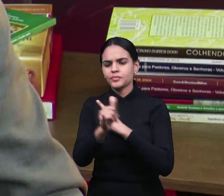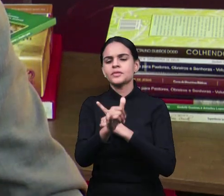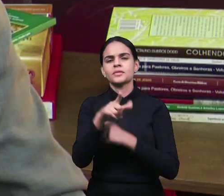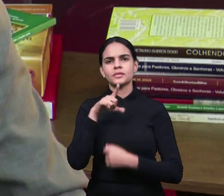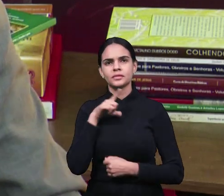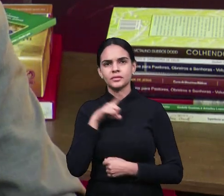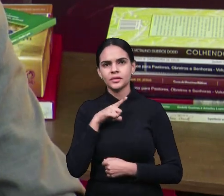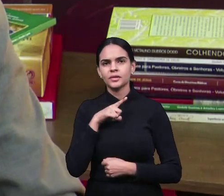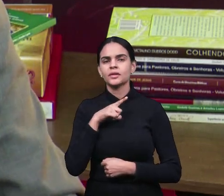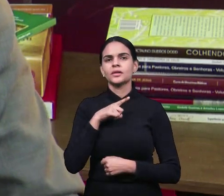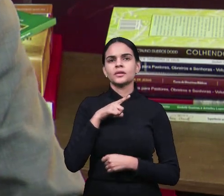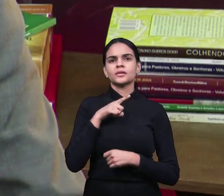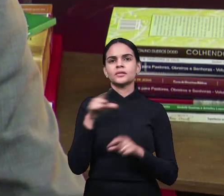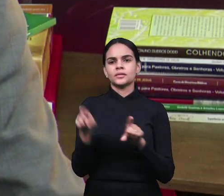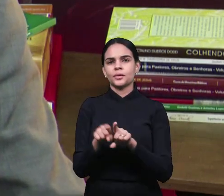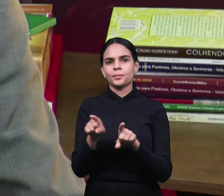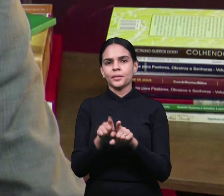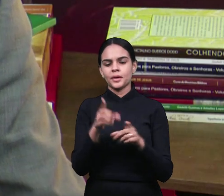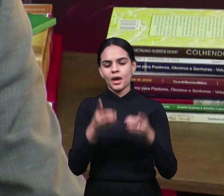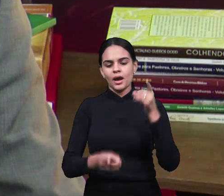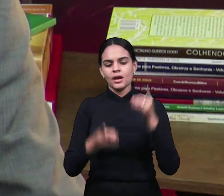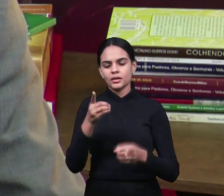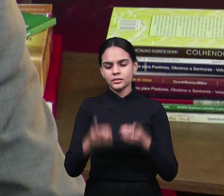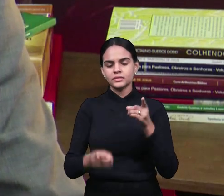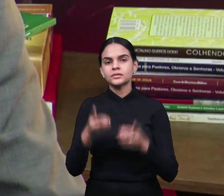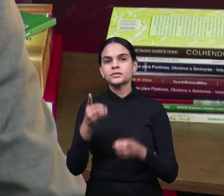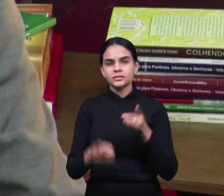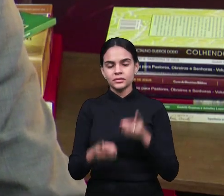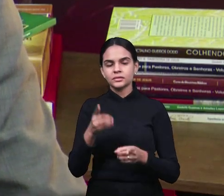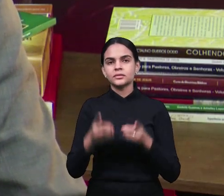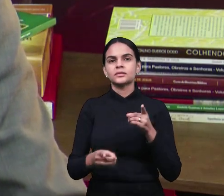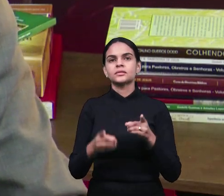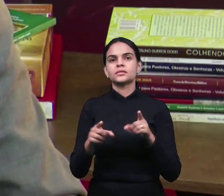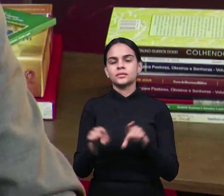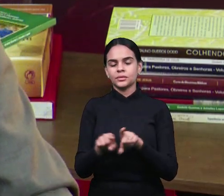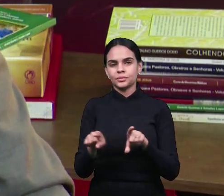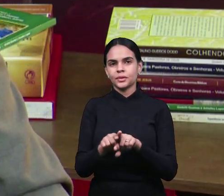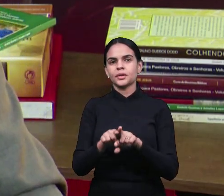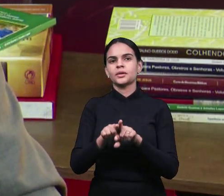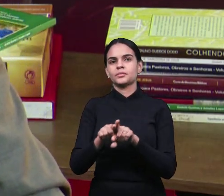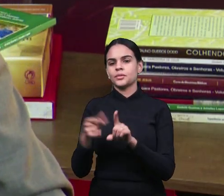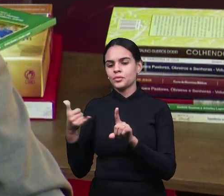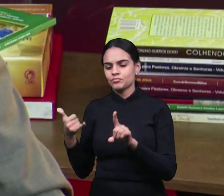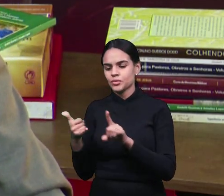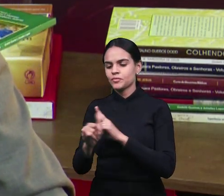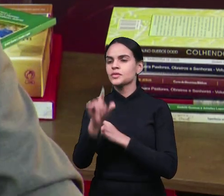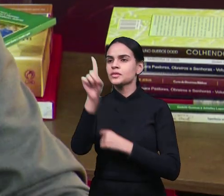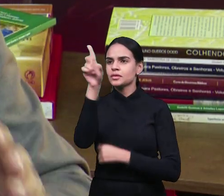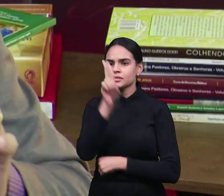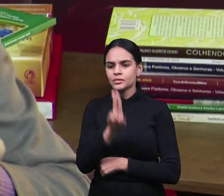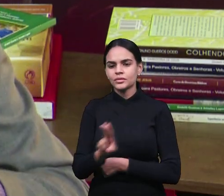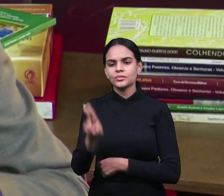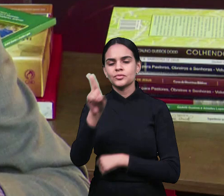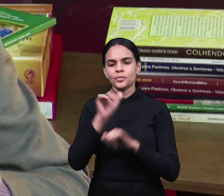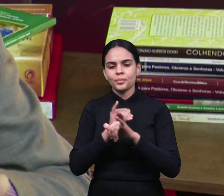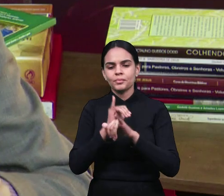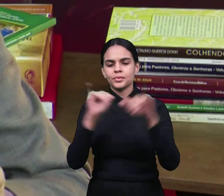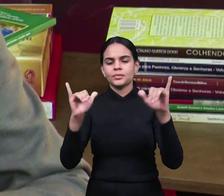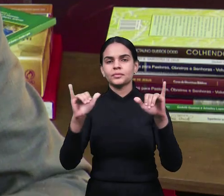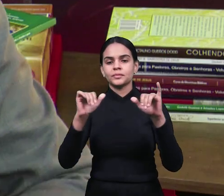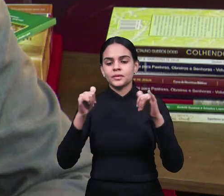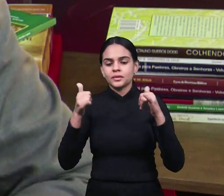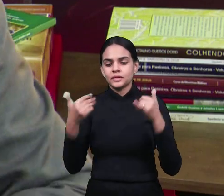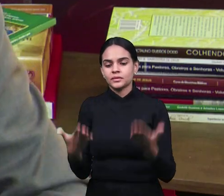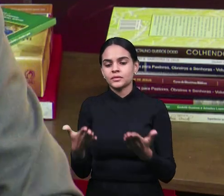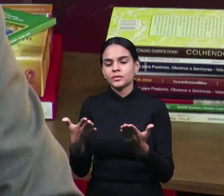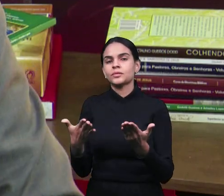para profetizar sobre aquele que estava ali à frente, sobre o Senhor Jesus, sobre o sacrifício. Então nessa caminhada nós vamos